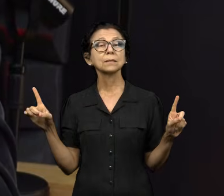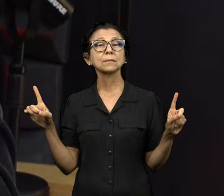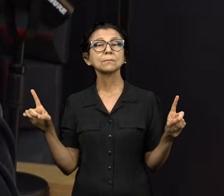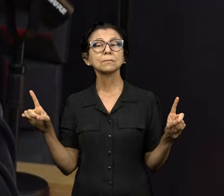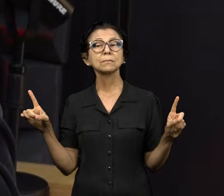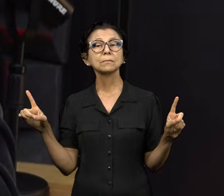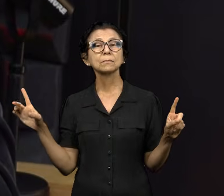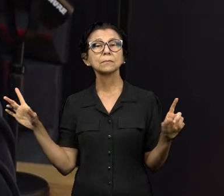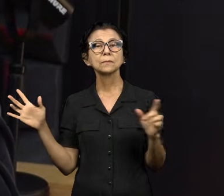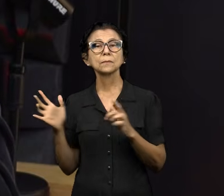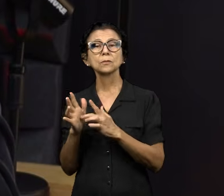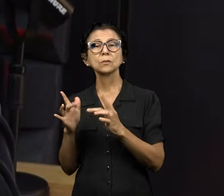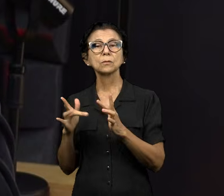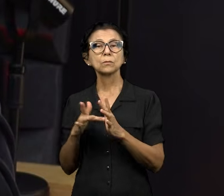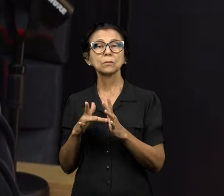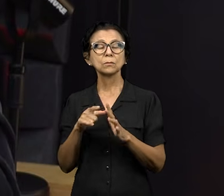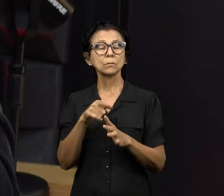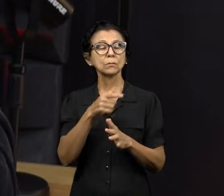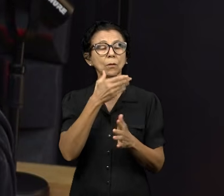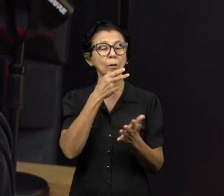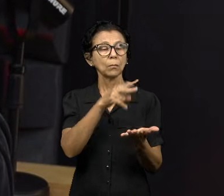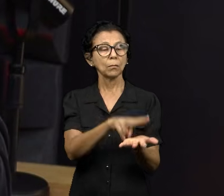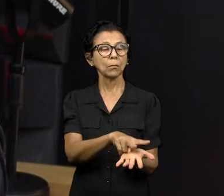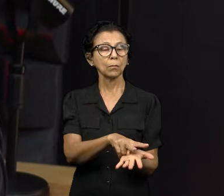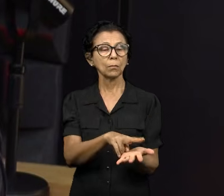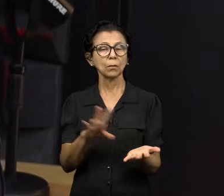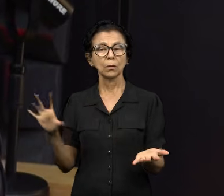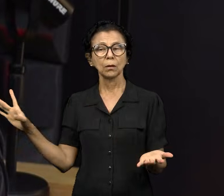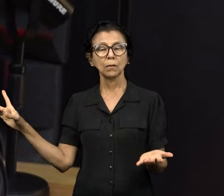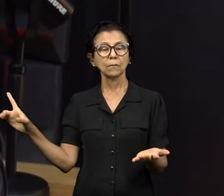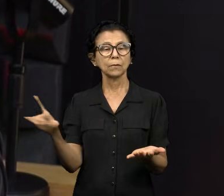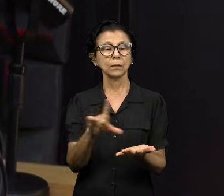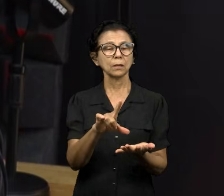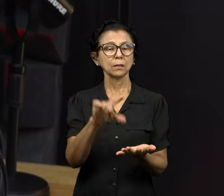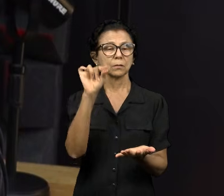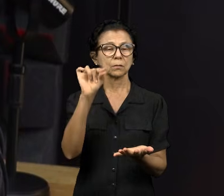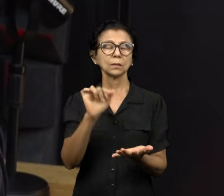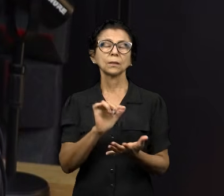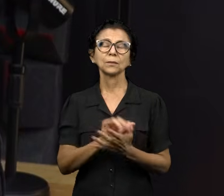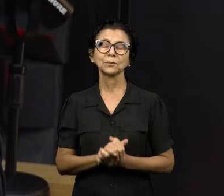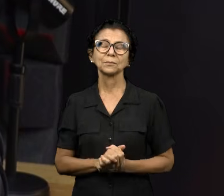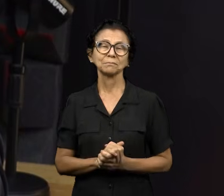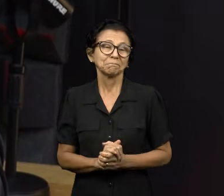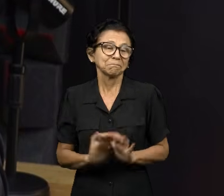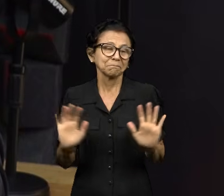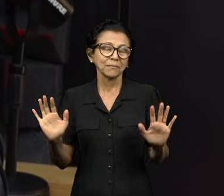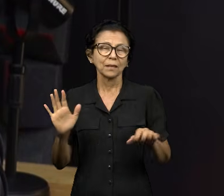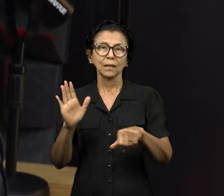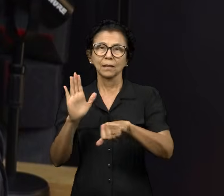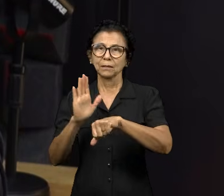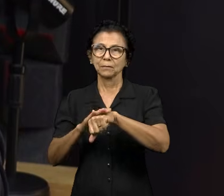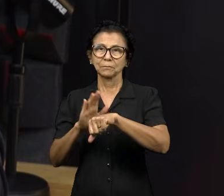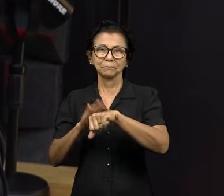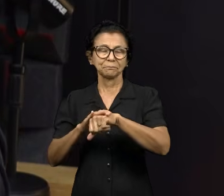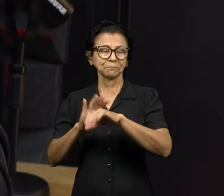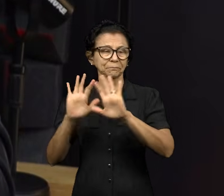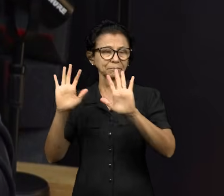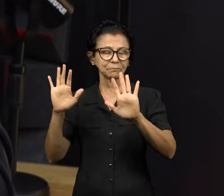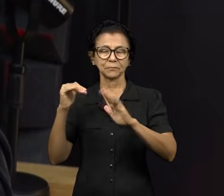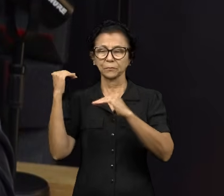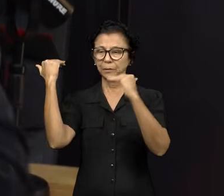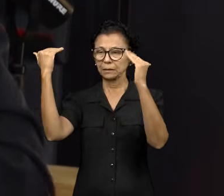se aproximar daquele paralítico. Por que ele fez isso, né? É a soberania do Senhor para a